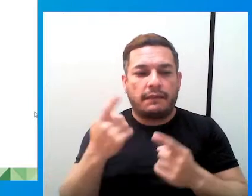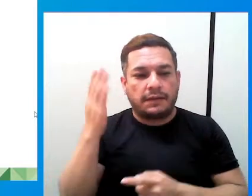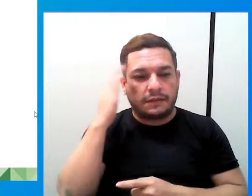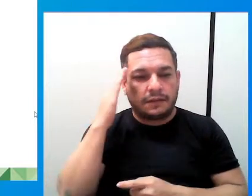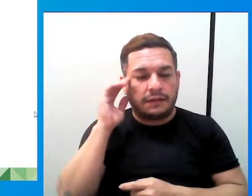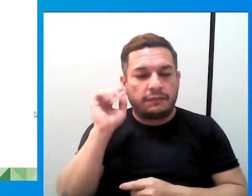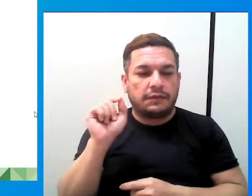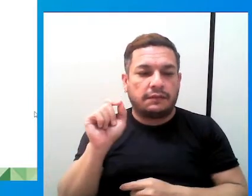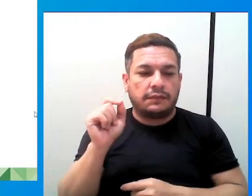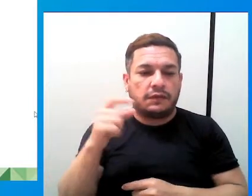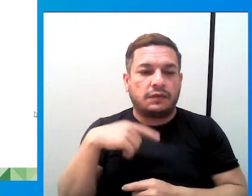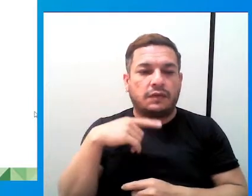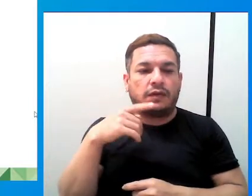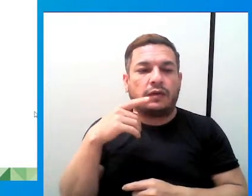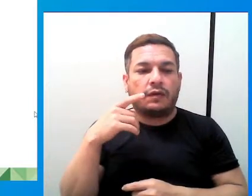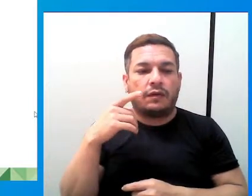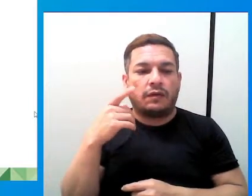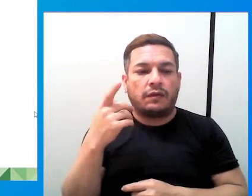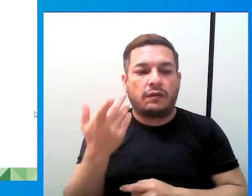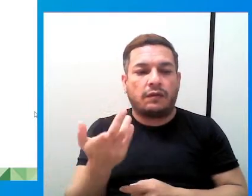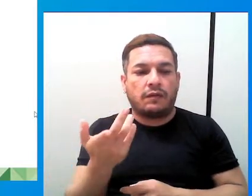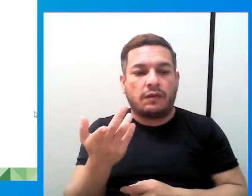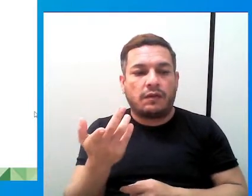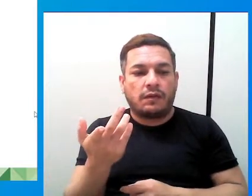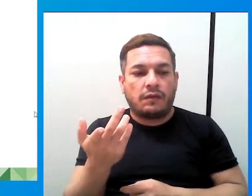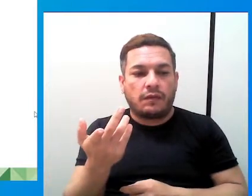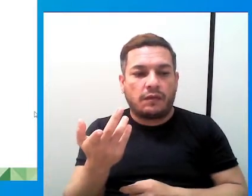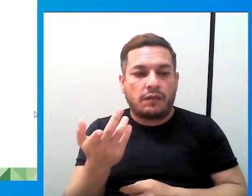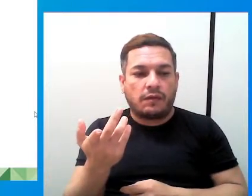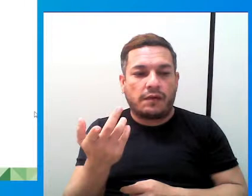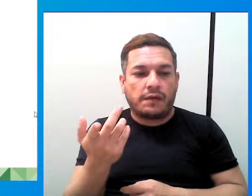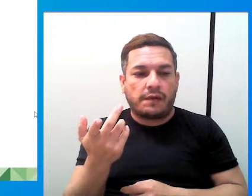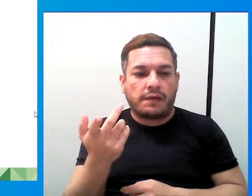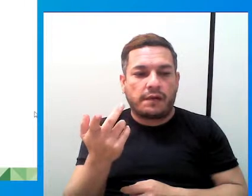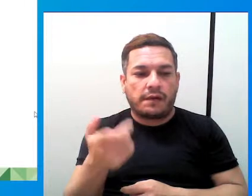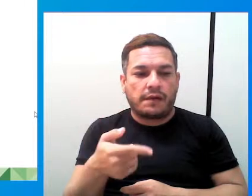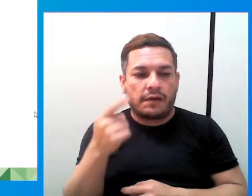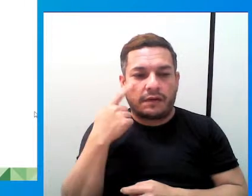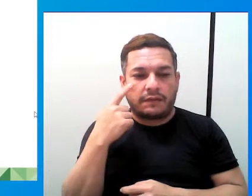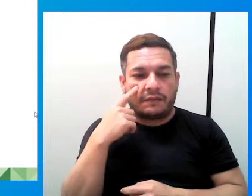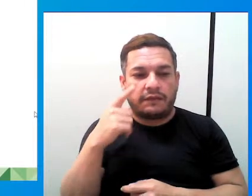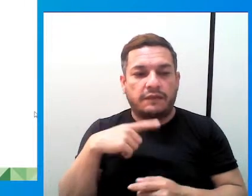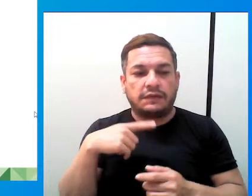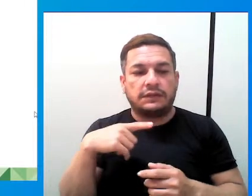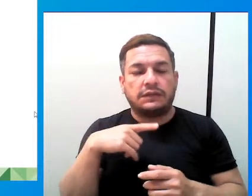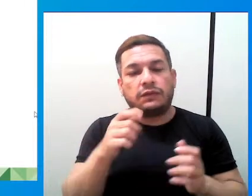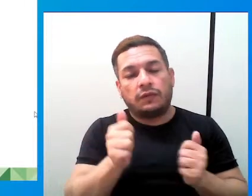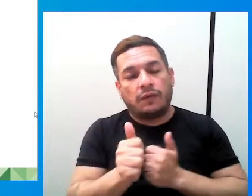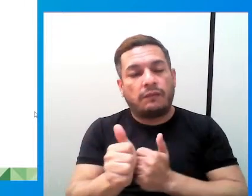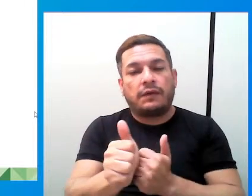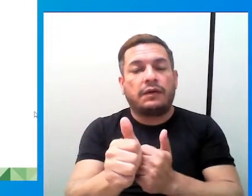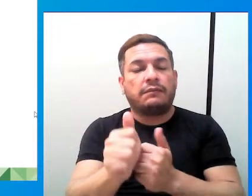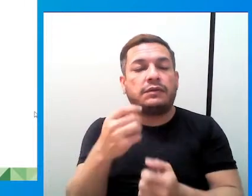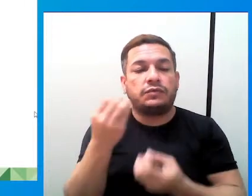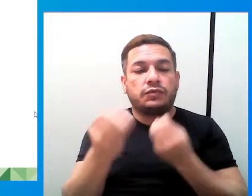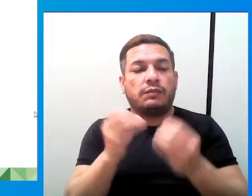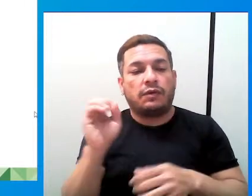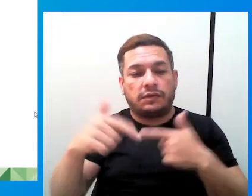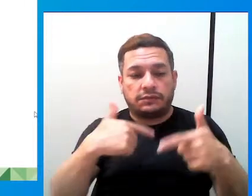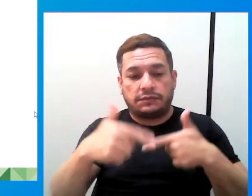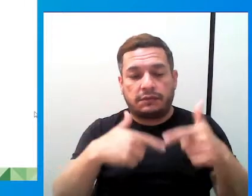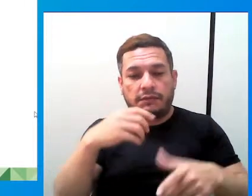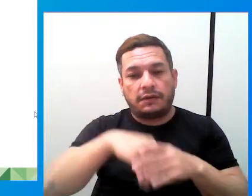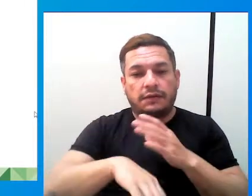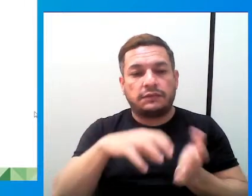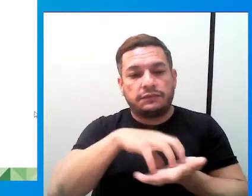das pró-reitorias, nós sabemos da agenda dos gestores dos campos, e nem sempre é possível ficar fazendo esse acompanhamento mais próximo. Então, essas